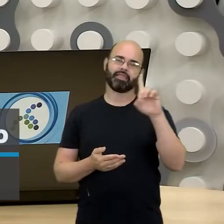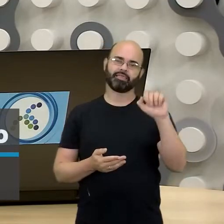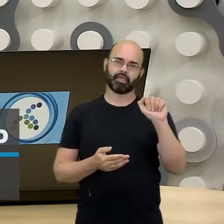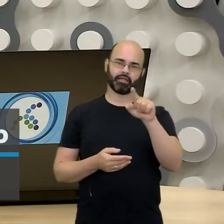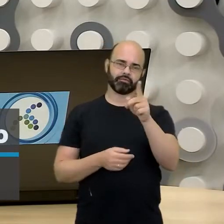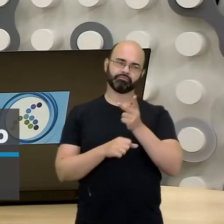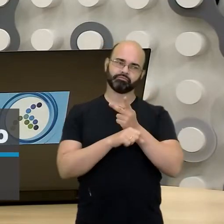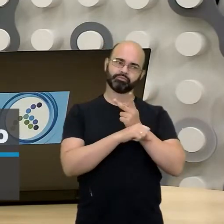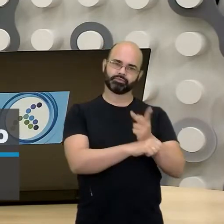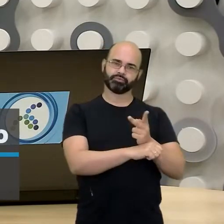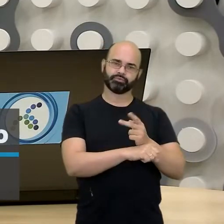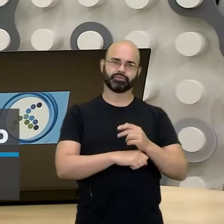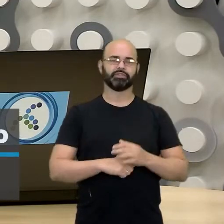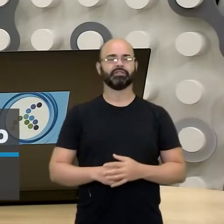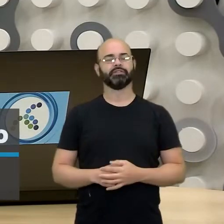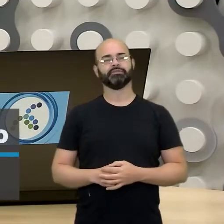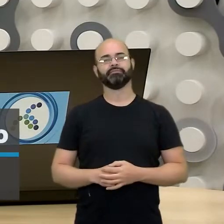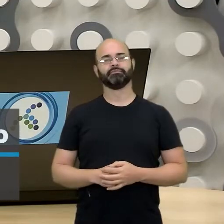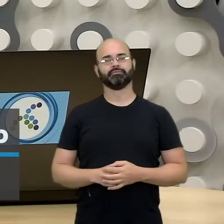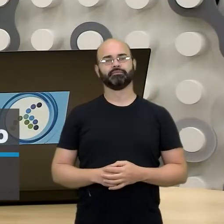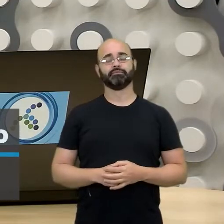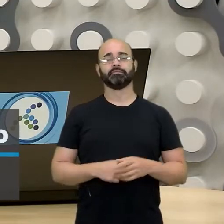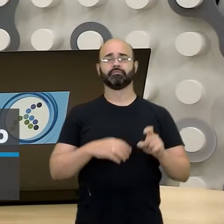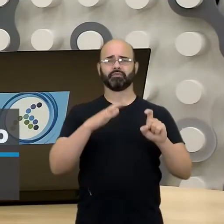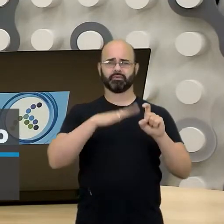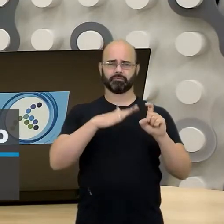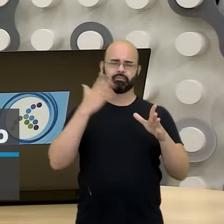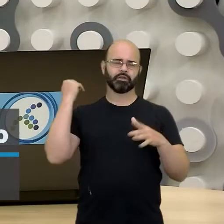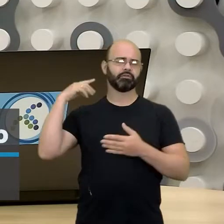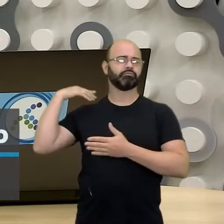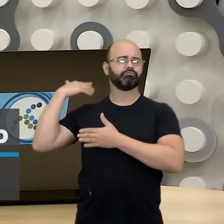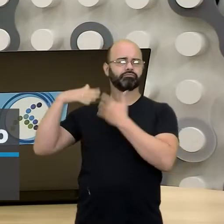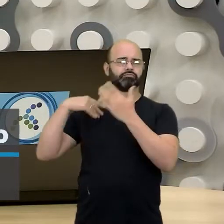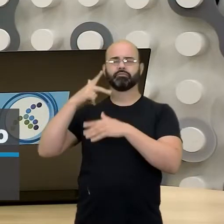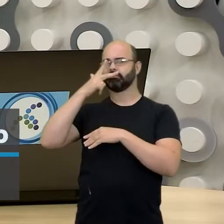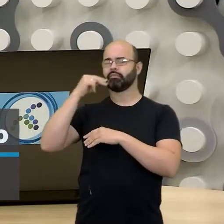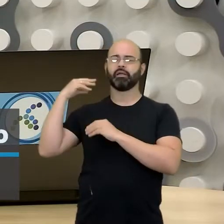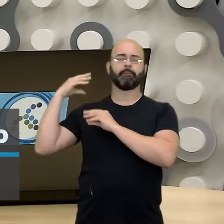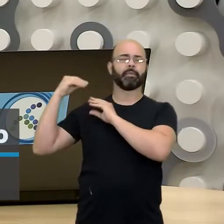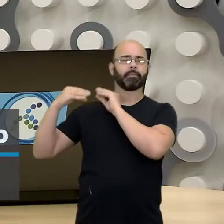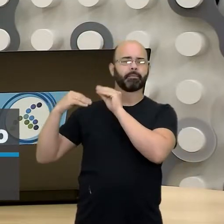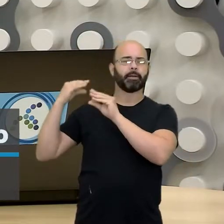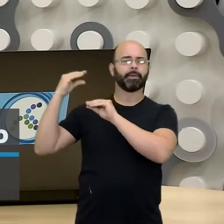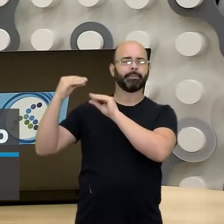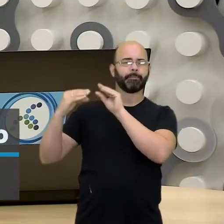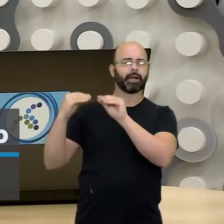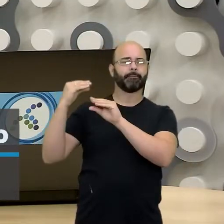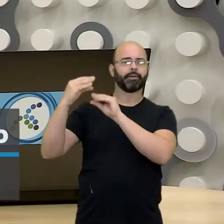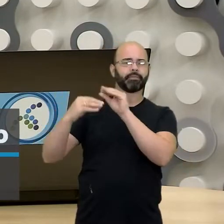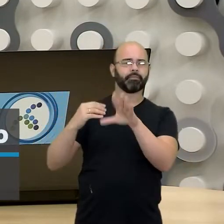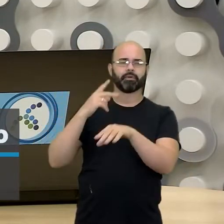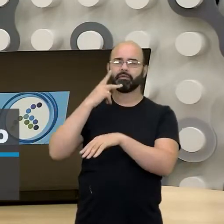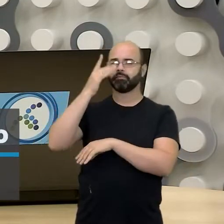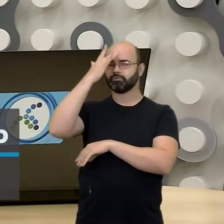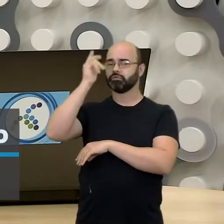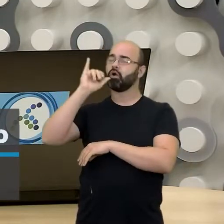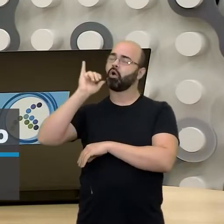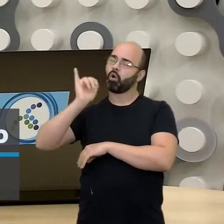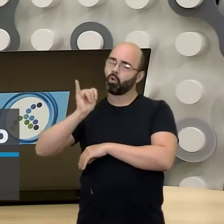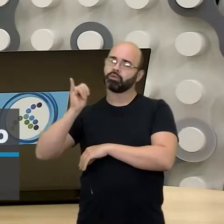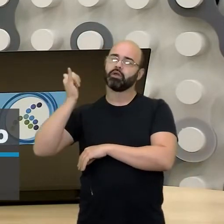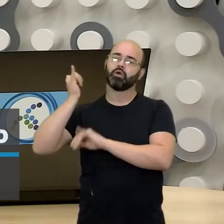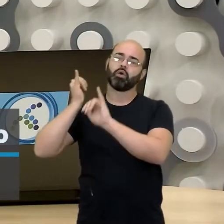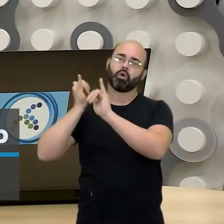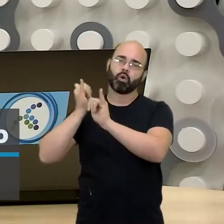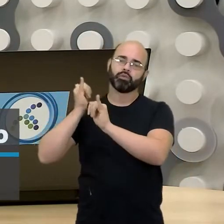muito dos mitos, eles vêm de uma tradição oral, ou seja, eles foram passados, né, de geração em geração, as pessoas vão